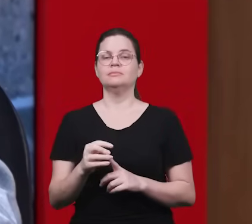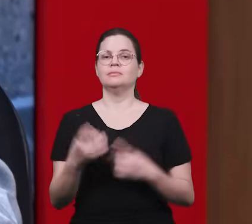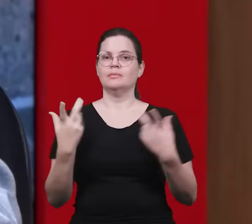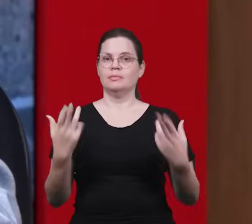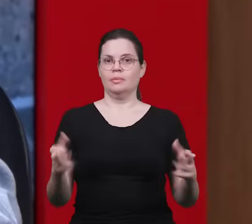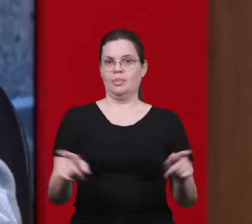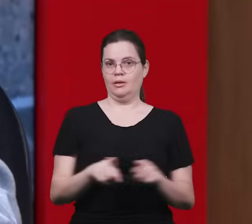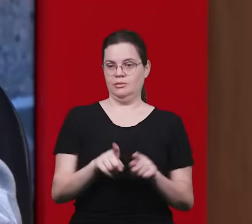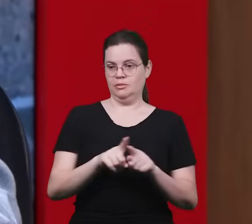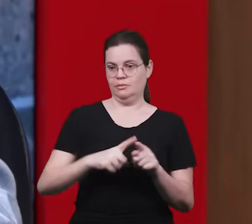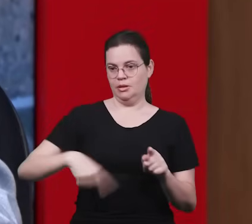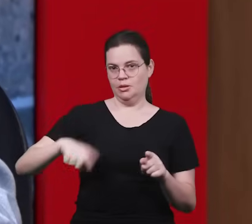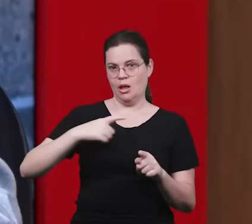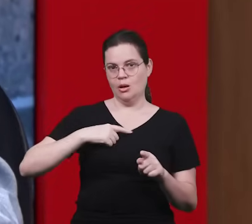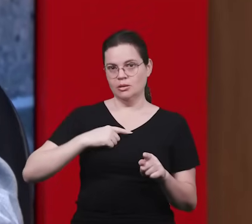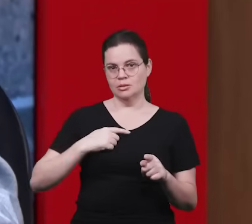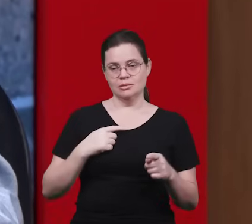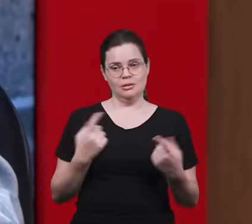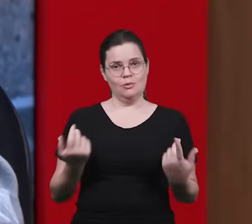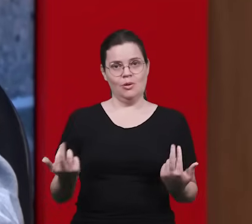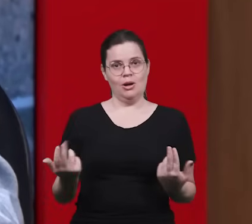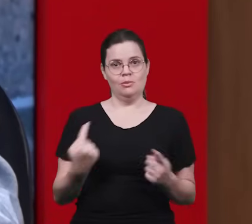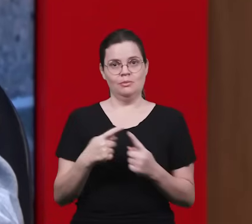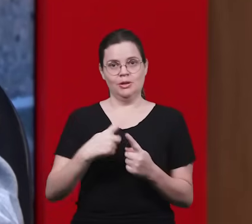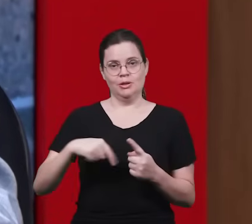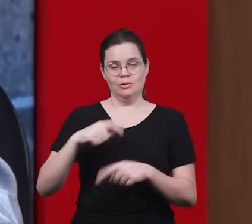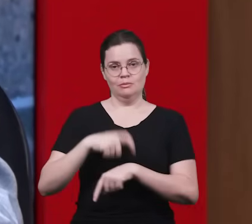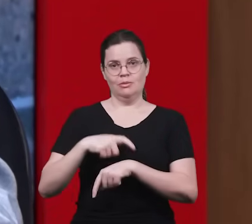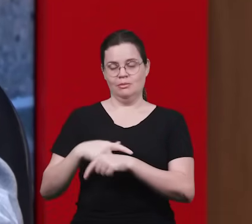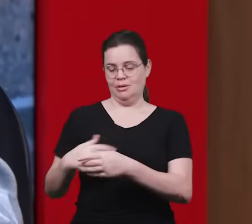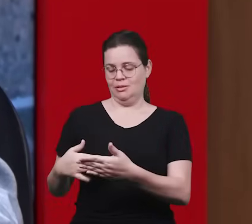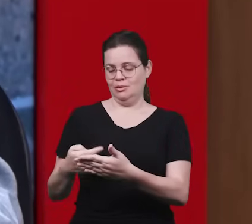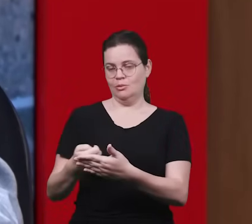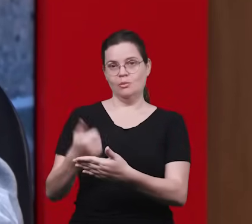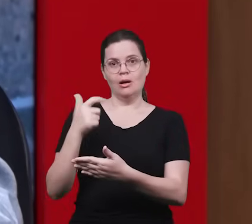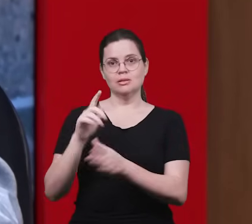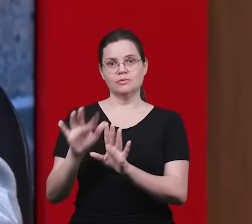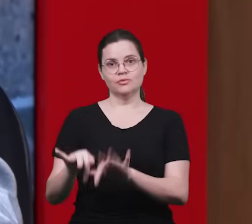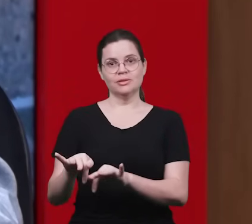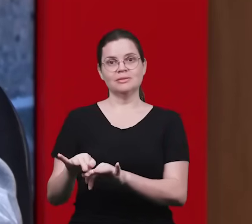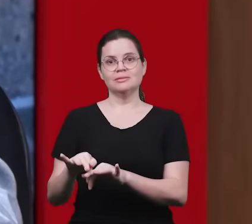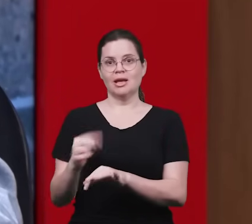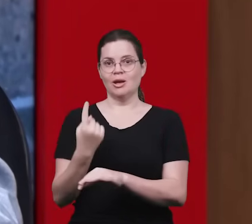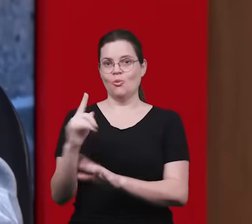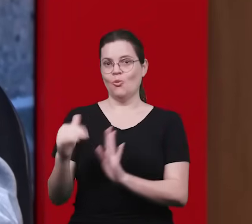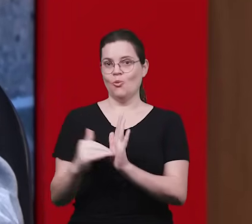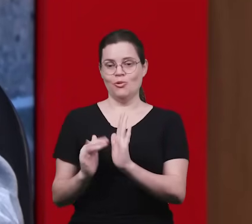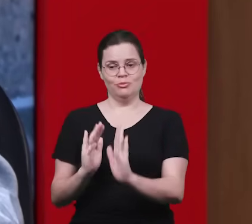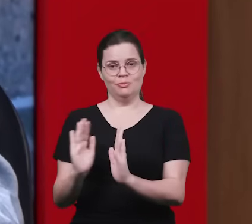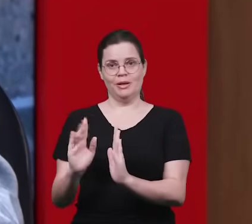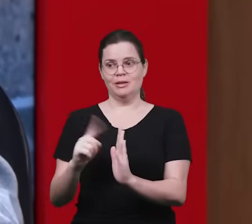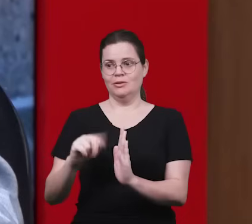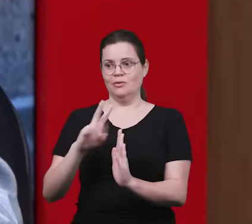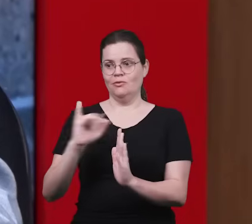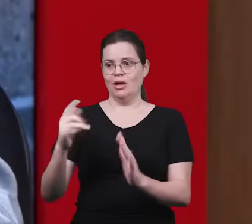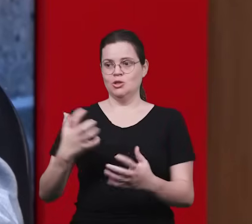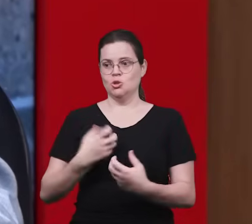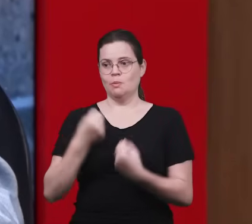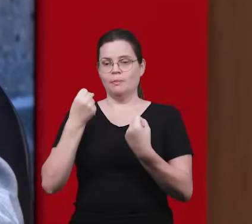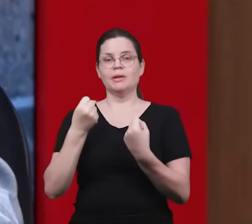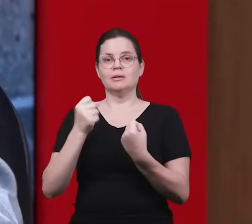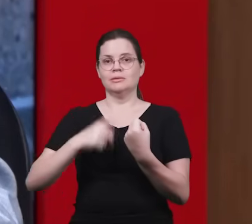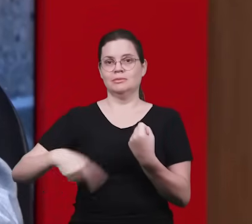diferente, né? Para nós, porque nós estamos vivendo a última hora também, né? Vai ser uma